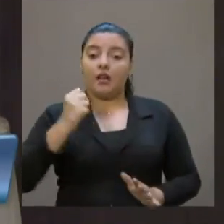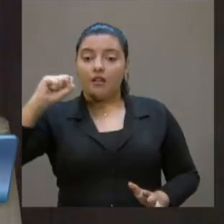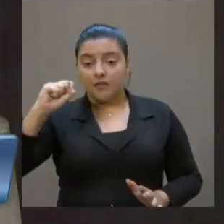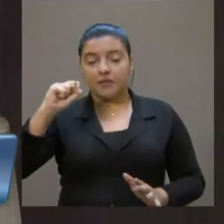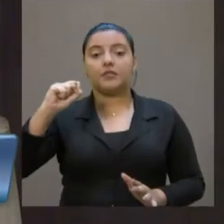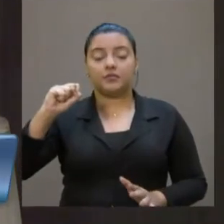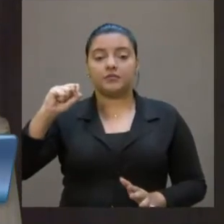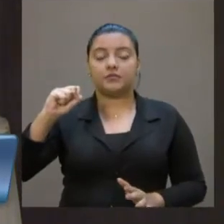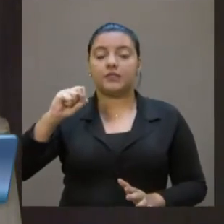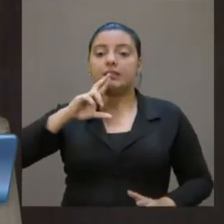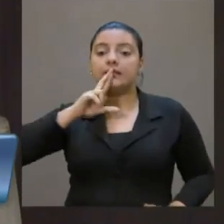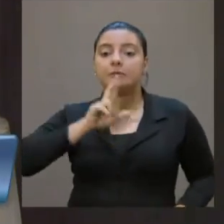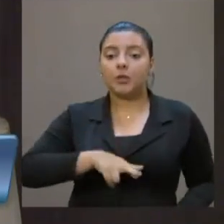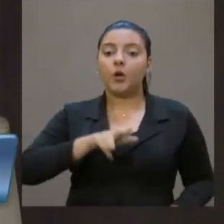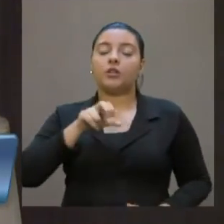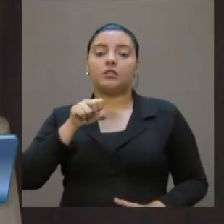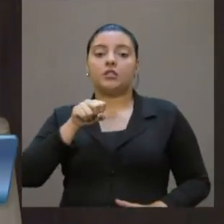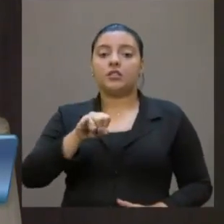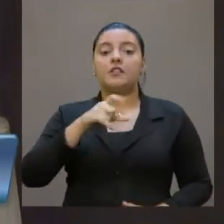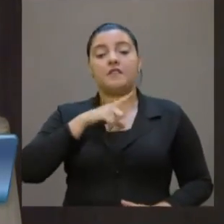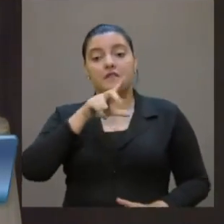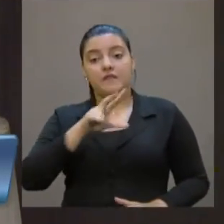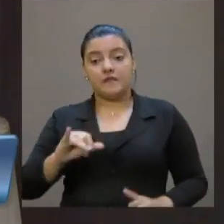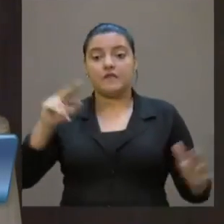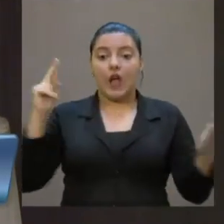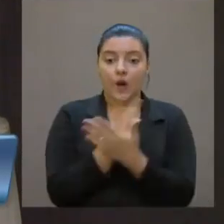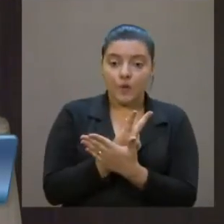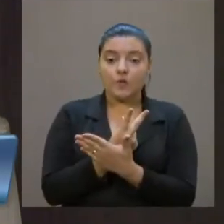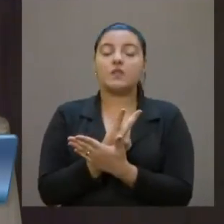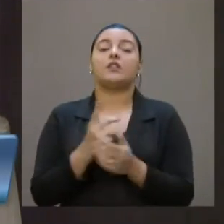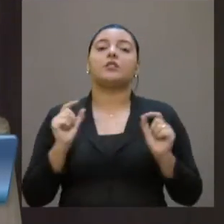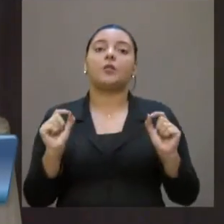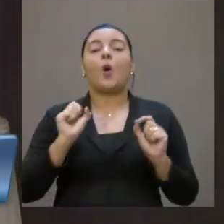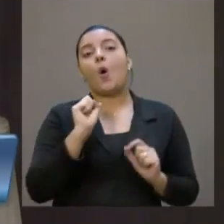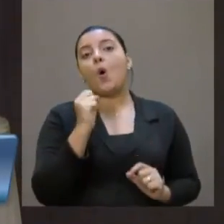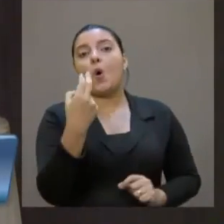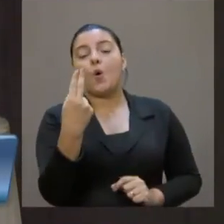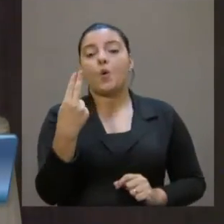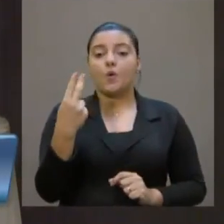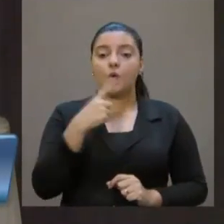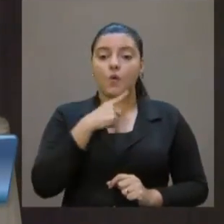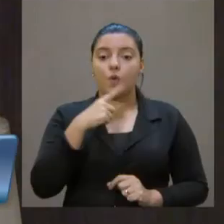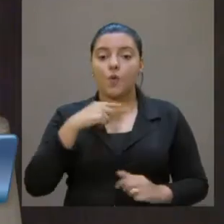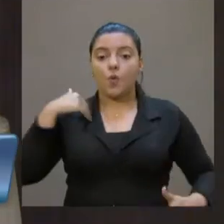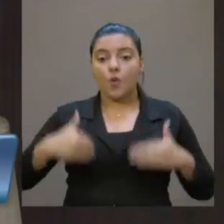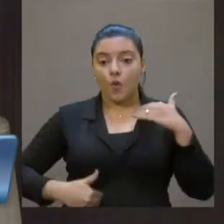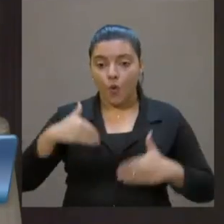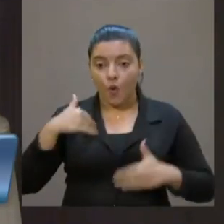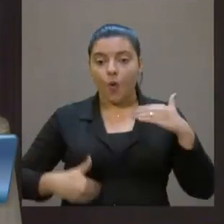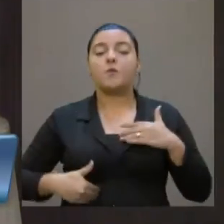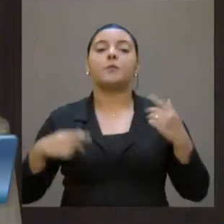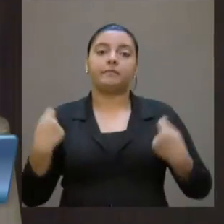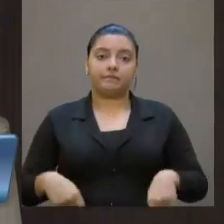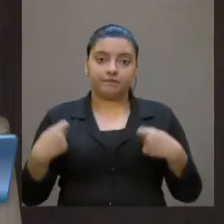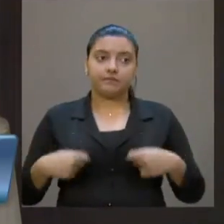uma resposta. Essa resposta vai acontecer no desequilíbrio ou no próprio corpo. No próprio